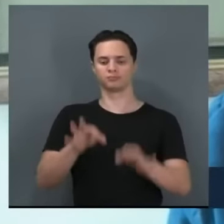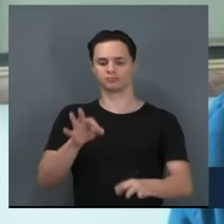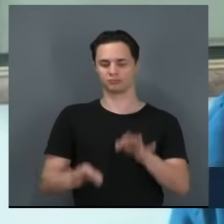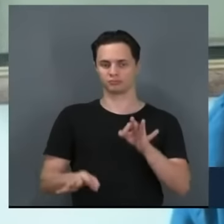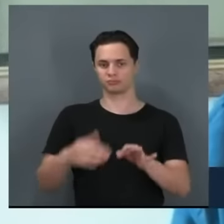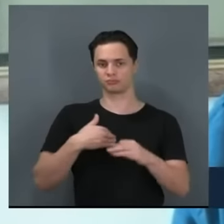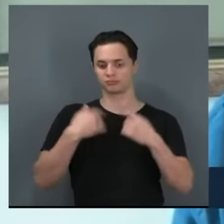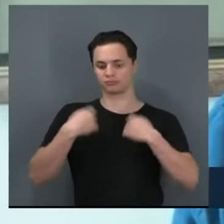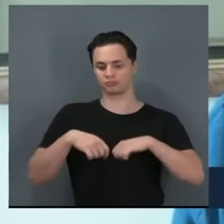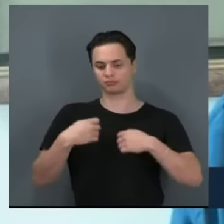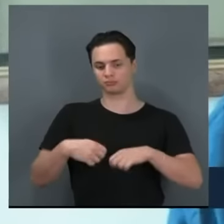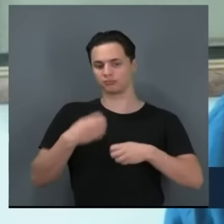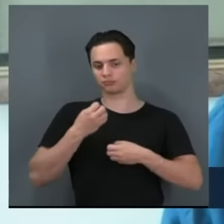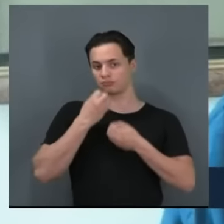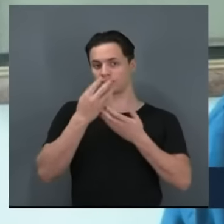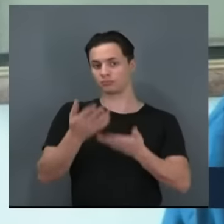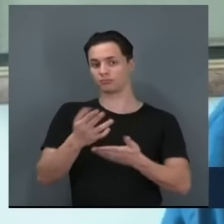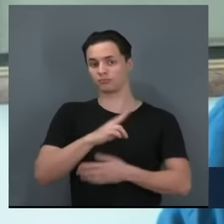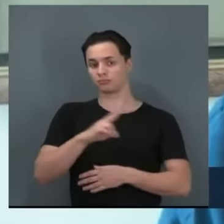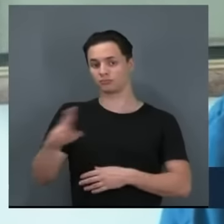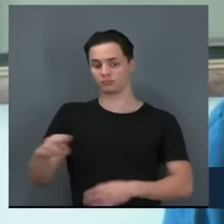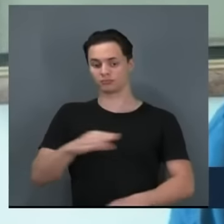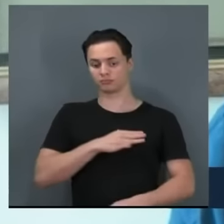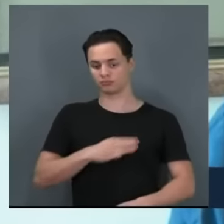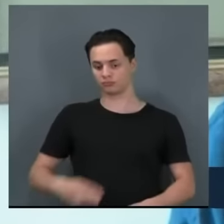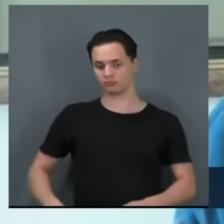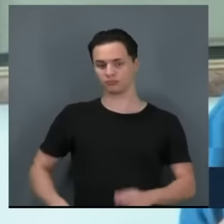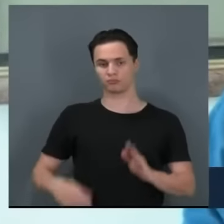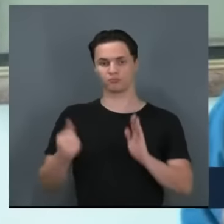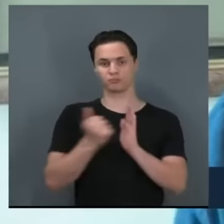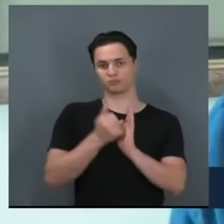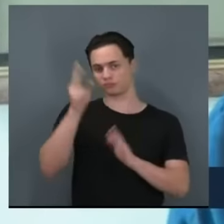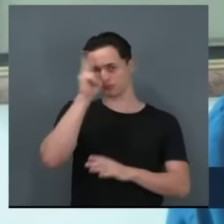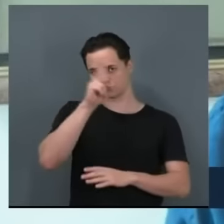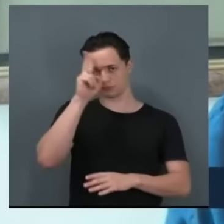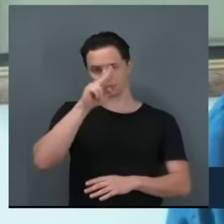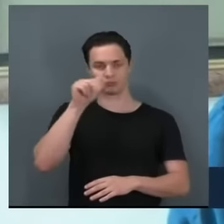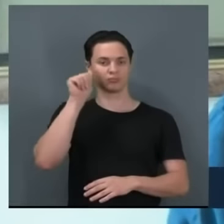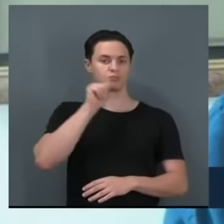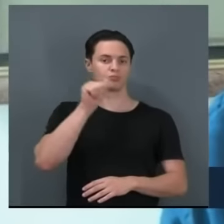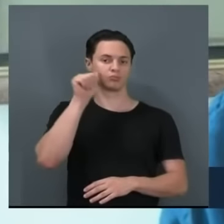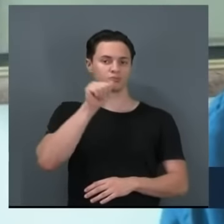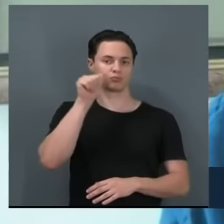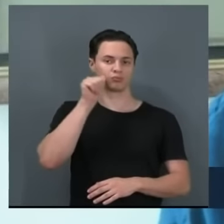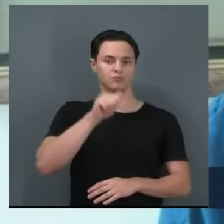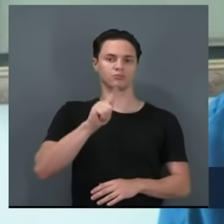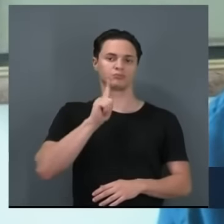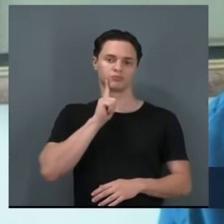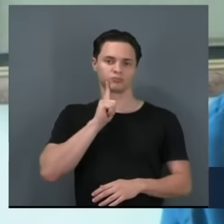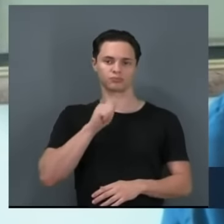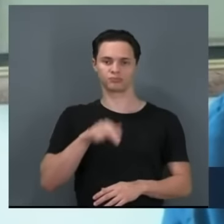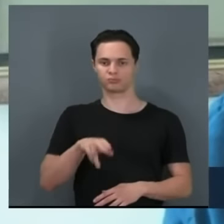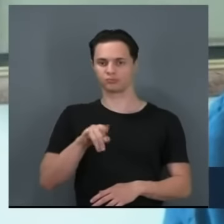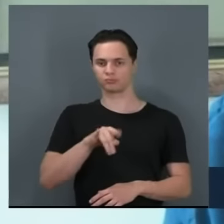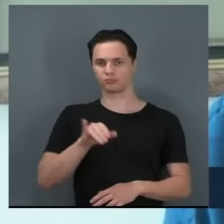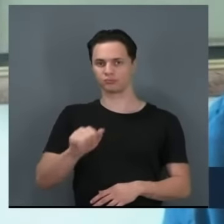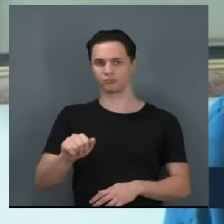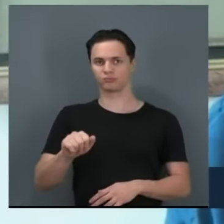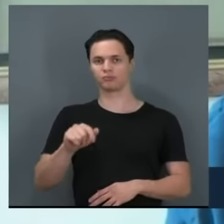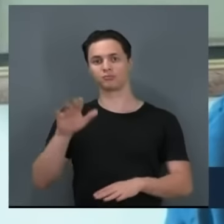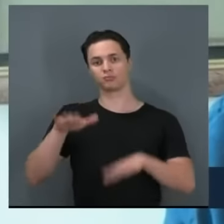posso deixar de citar o nome da ministra histórica da saúde, Nísia Trindade, que, alheia a pressões